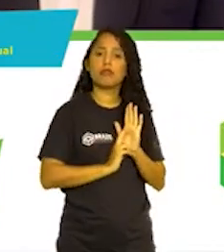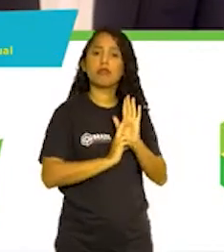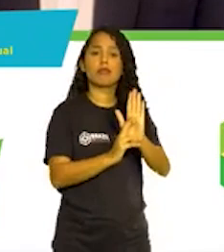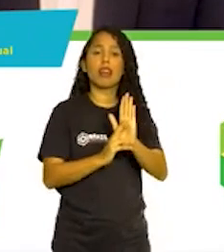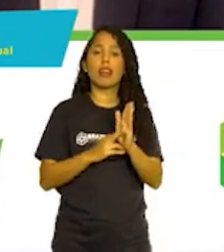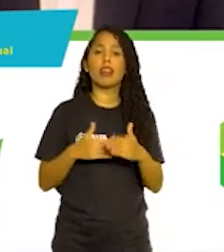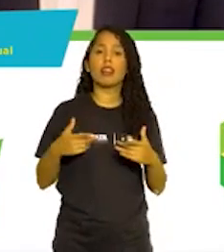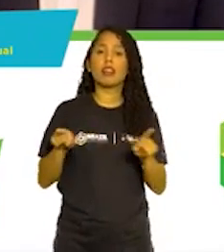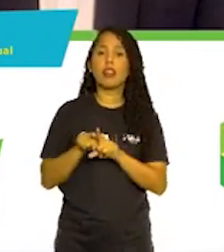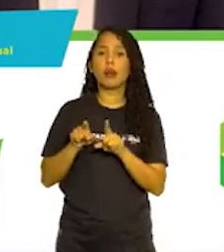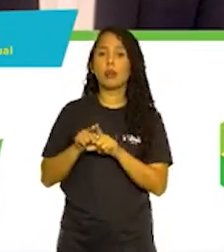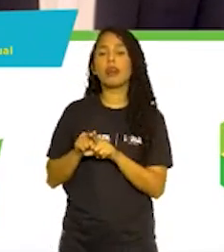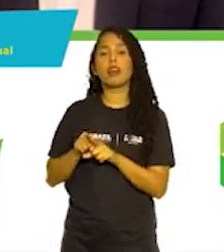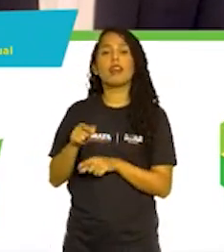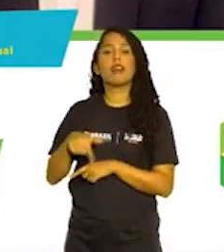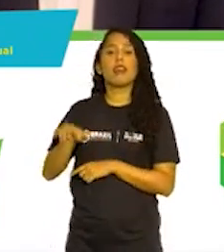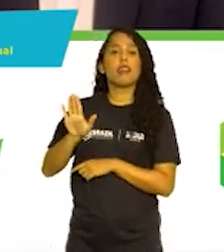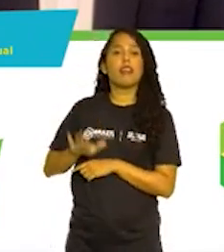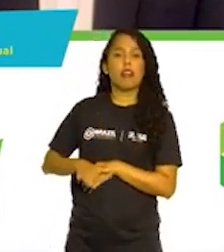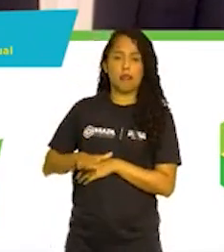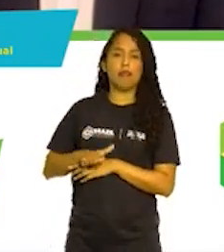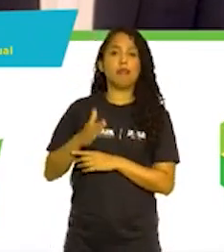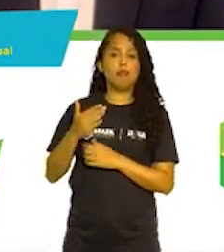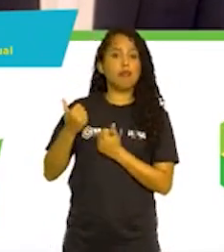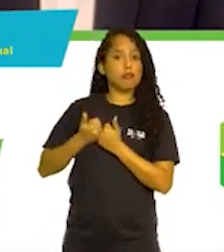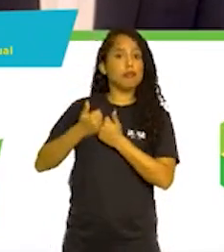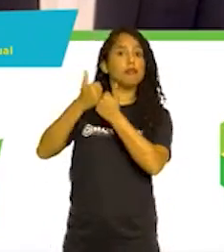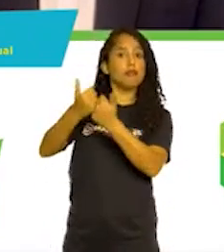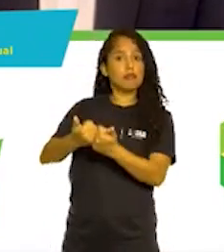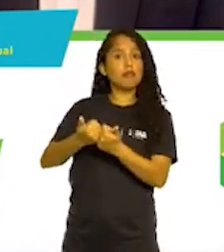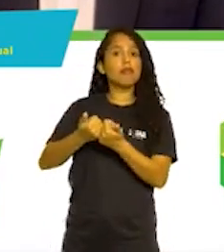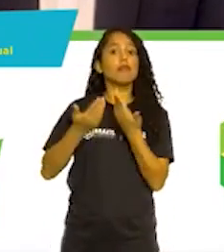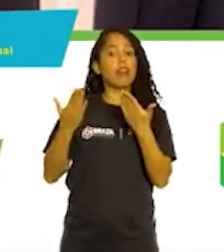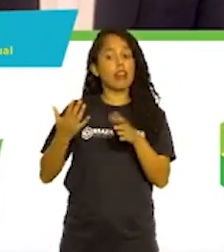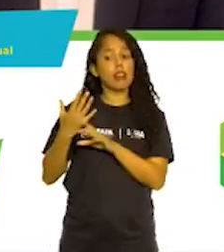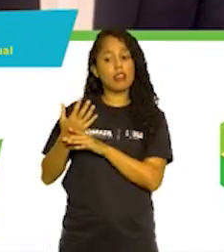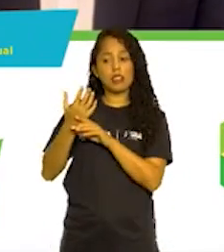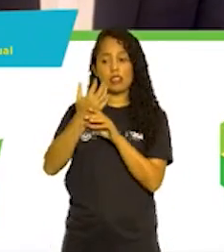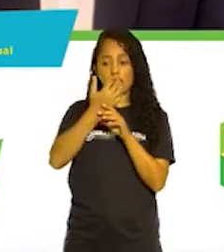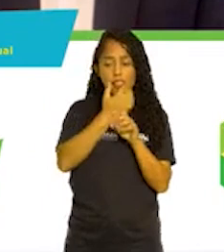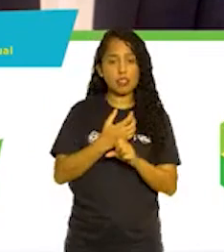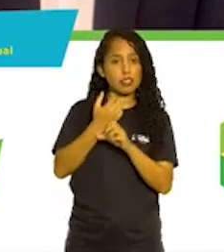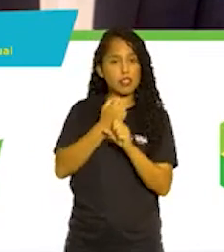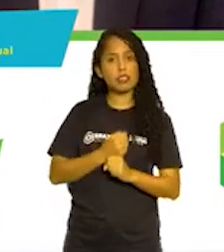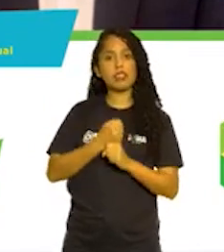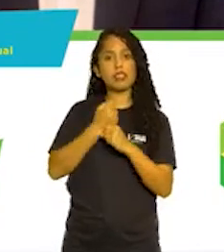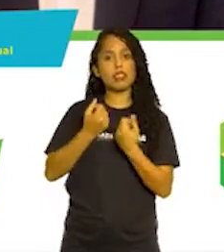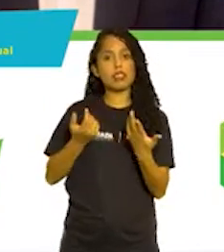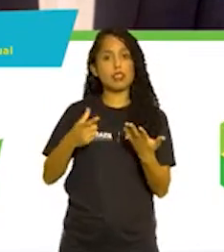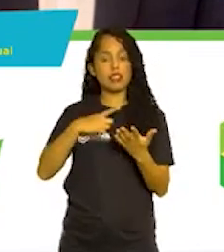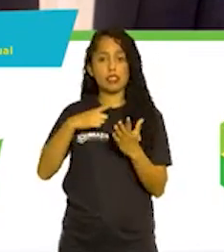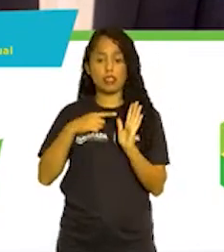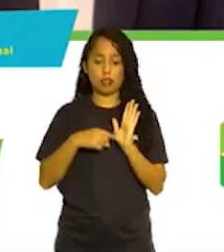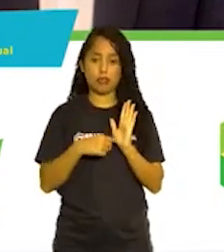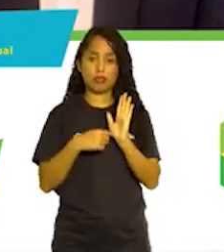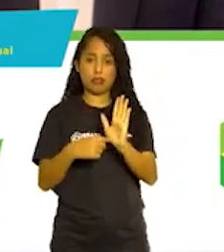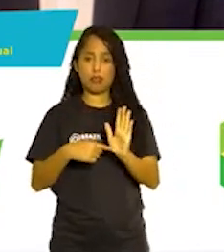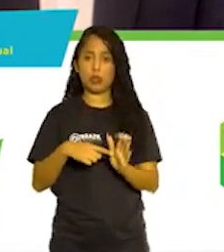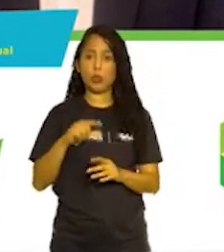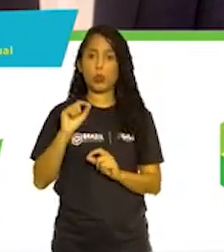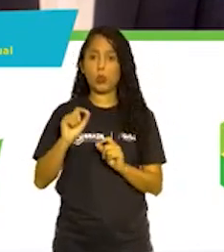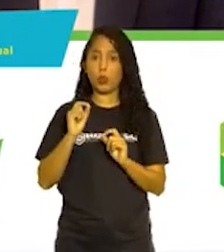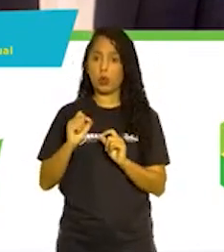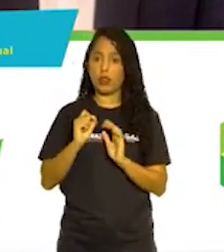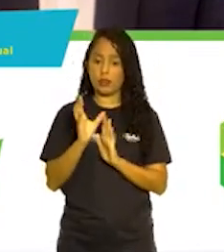quem ele atende. Me parece que é um orçamento em que, pese as questões técnicas